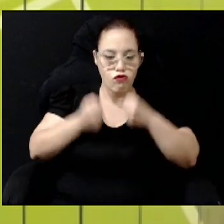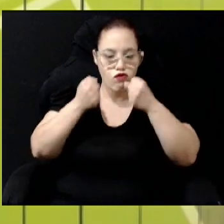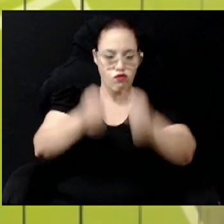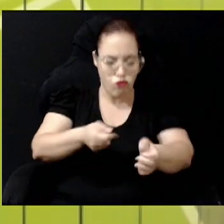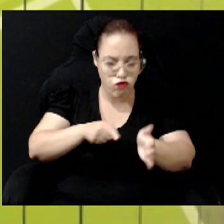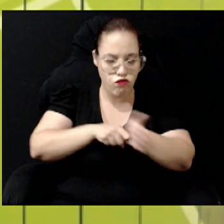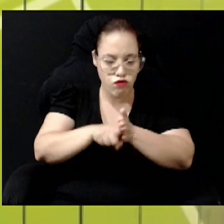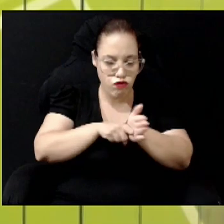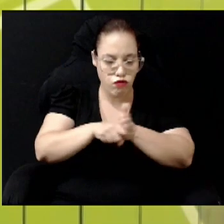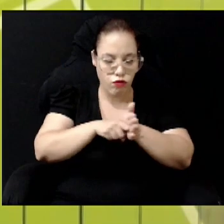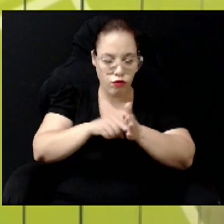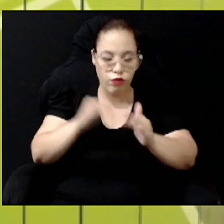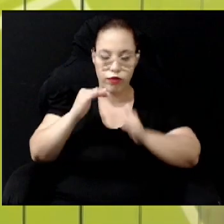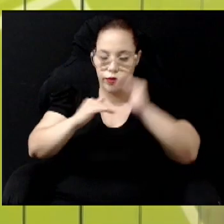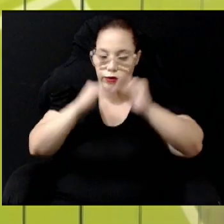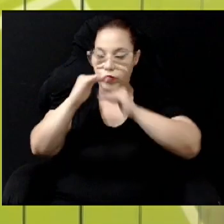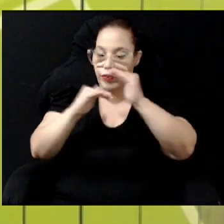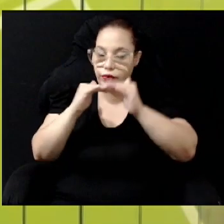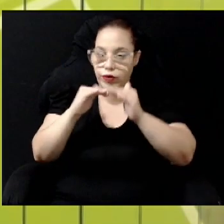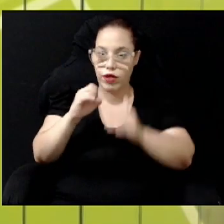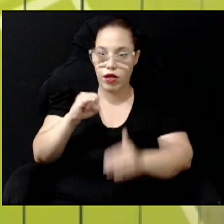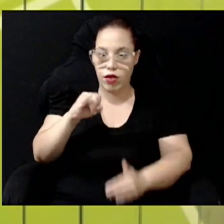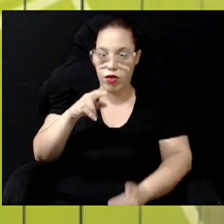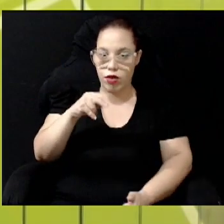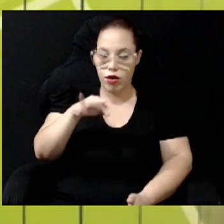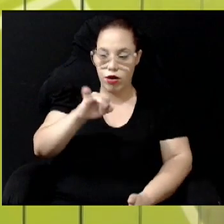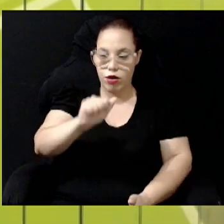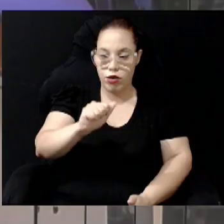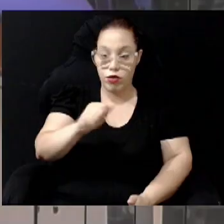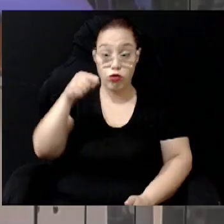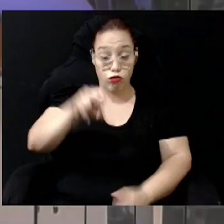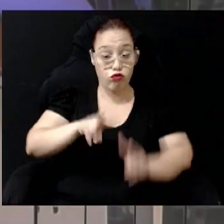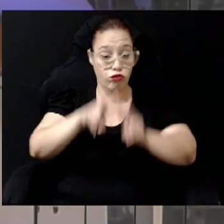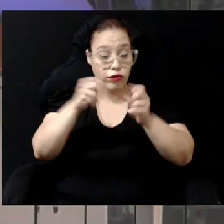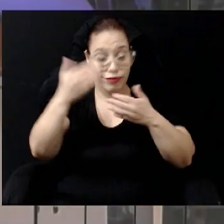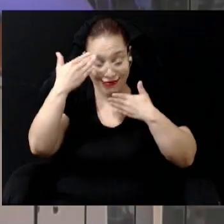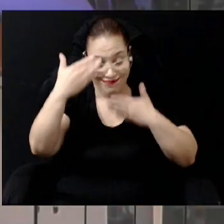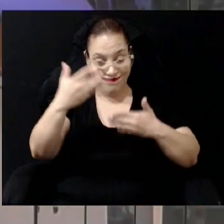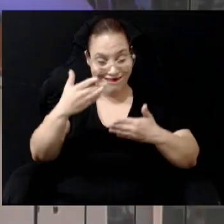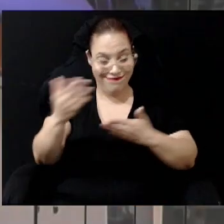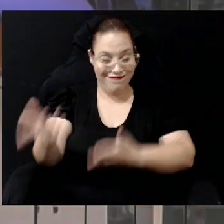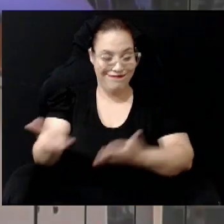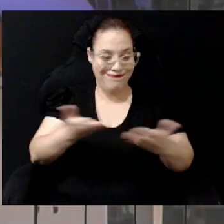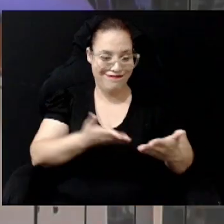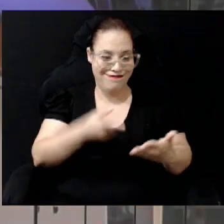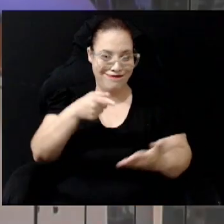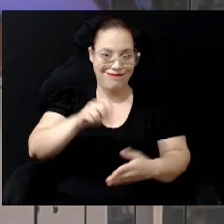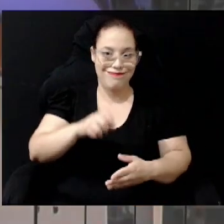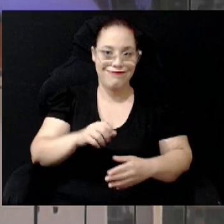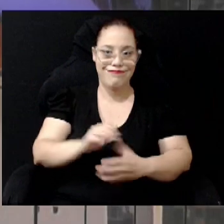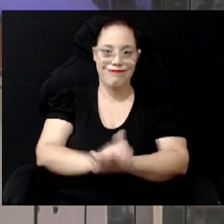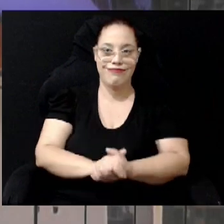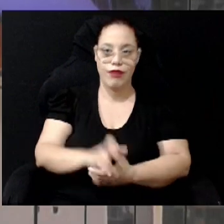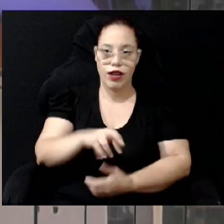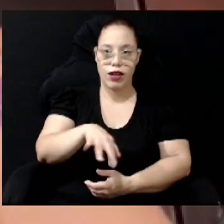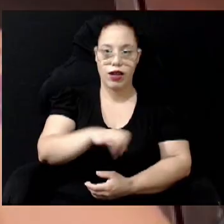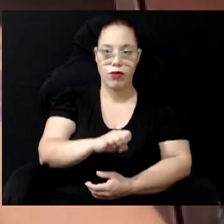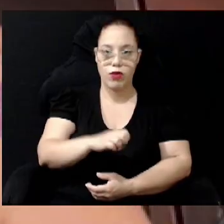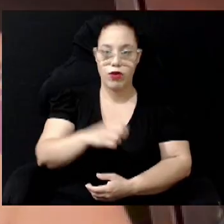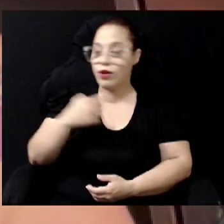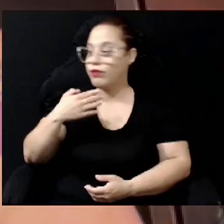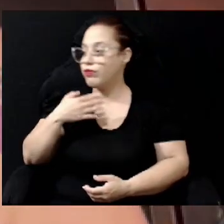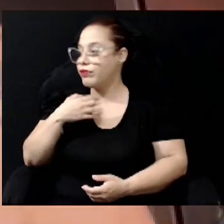sendo desenvolvida na Inglaterra sobre esse assunto. Muito obrigada pela sua participação aqui com a gente, Simone. Eu